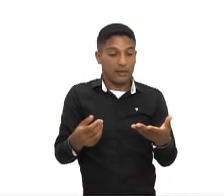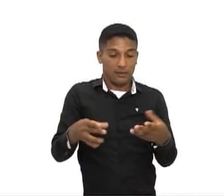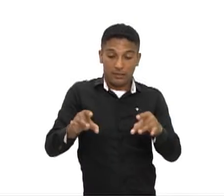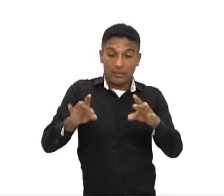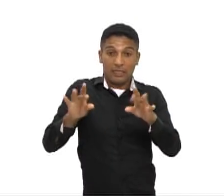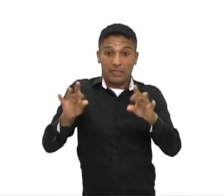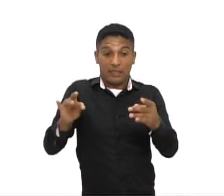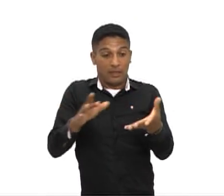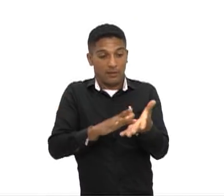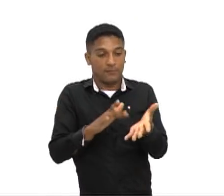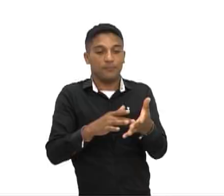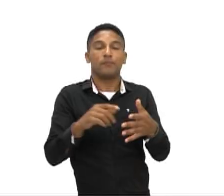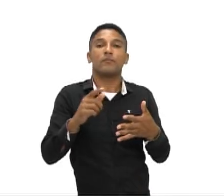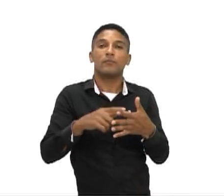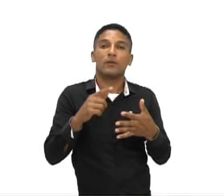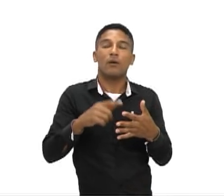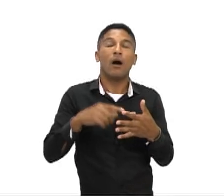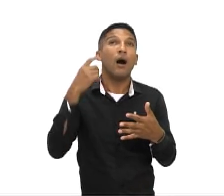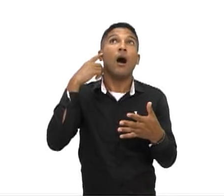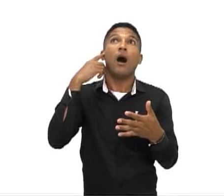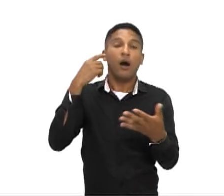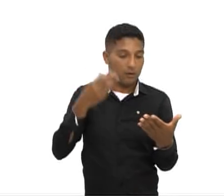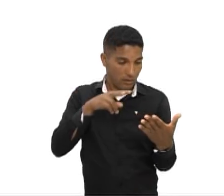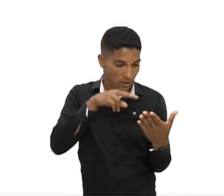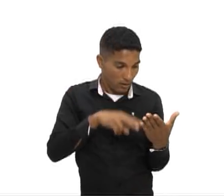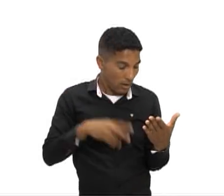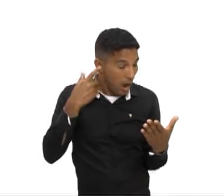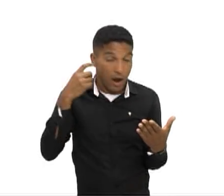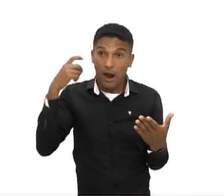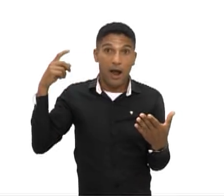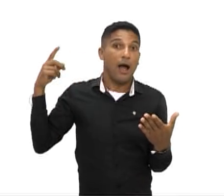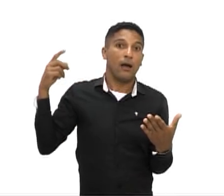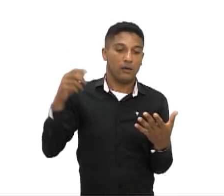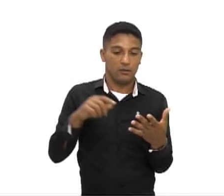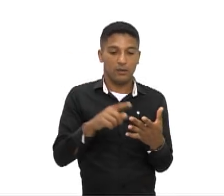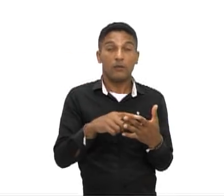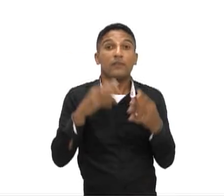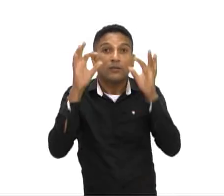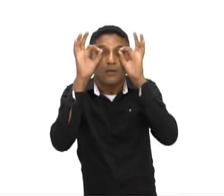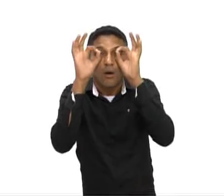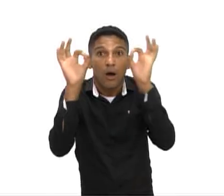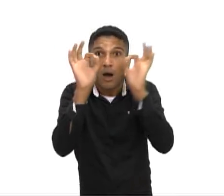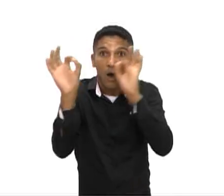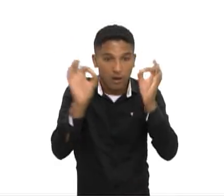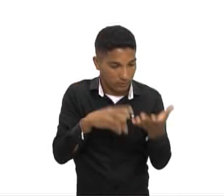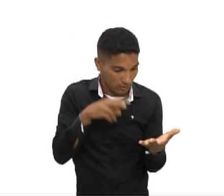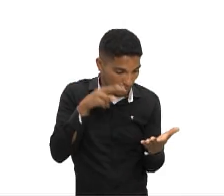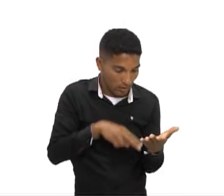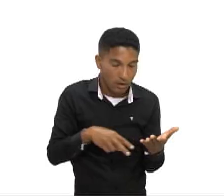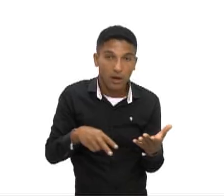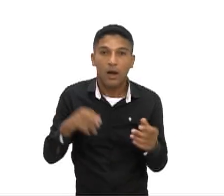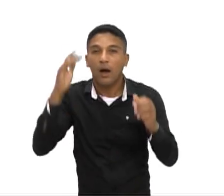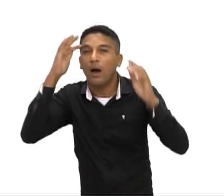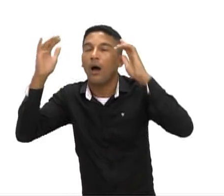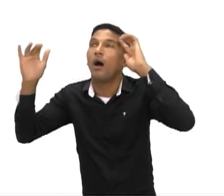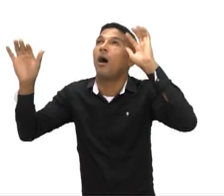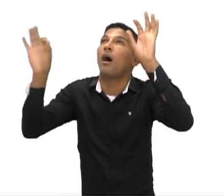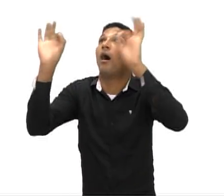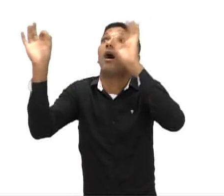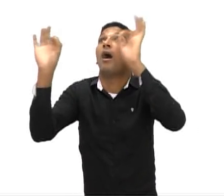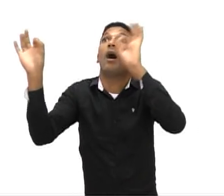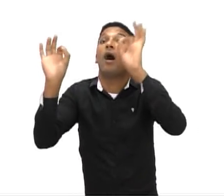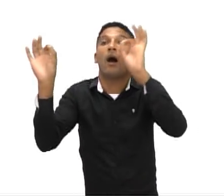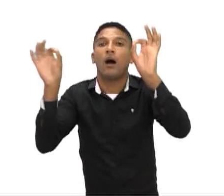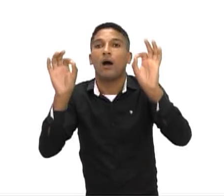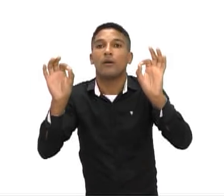na sinestesia a gente tem a associação de palavras ou de expressões que combina várias e diferentes sensações